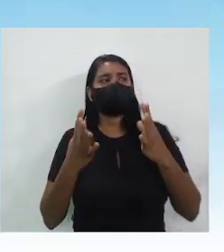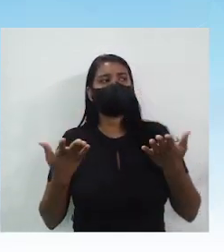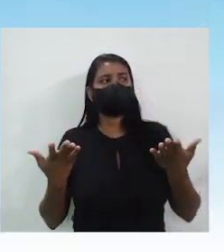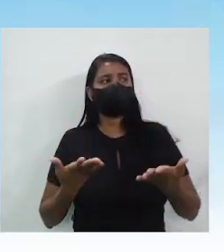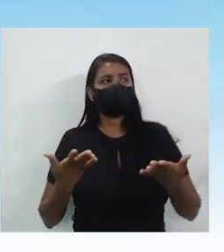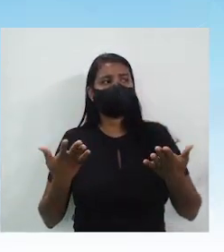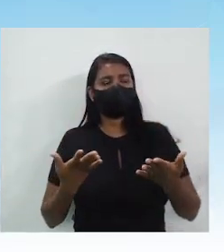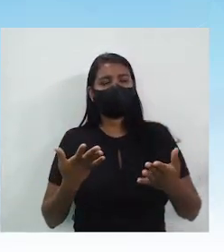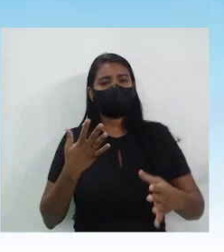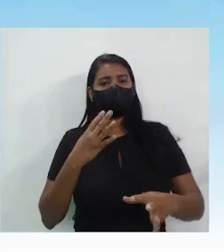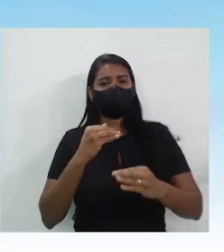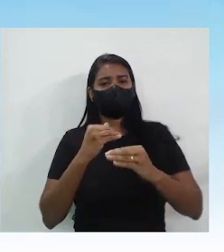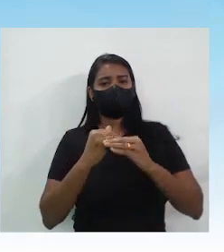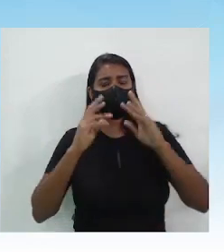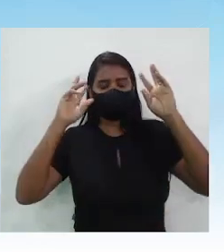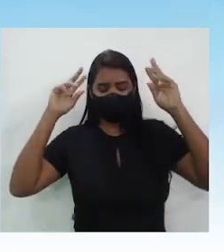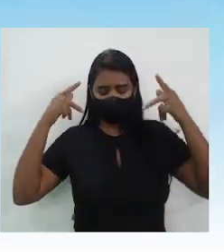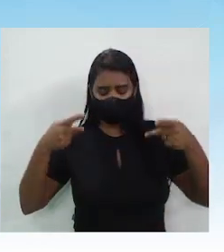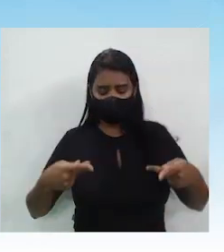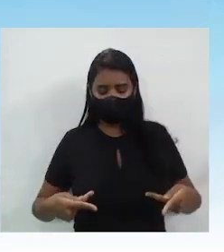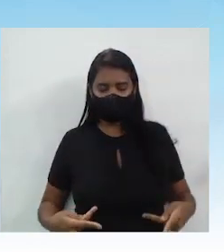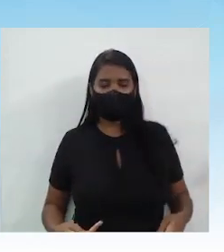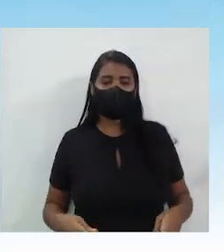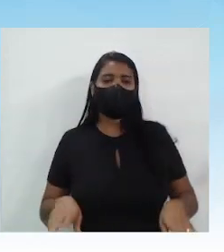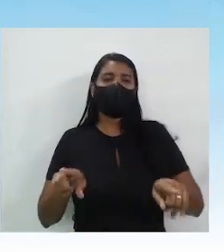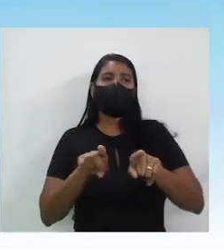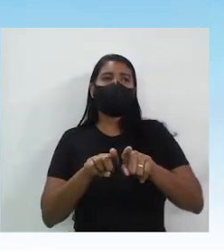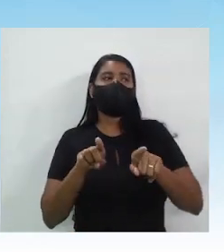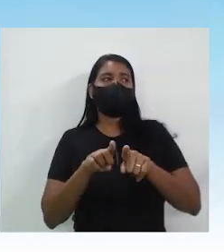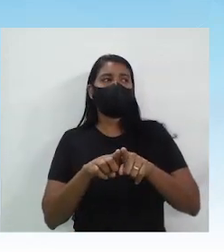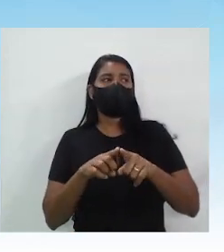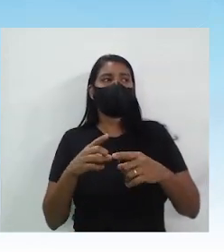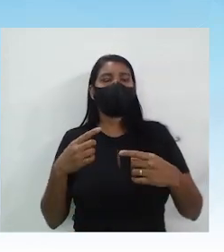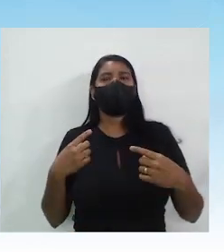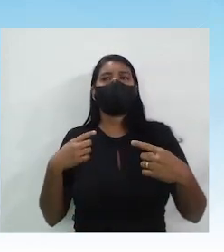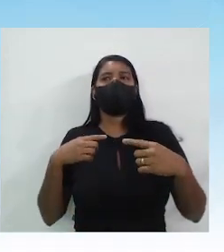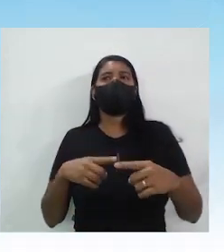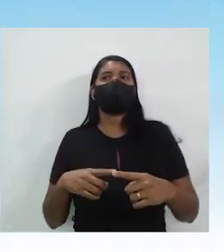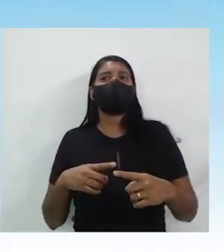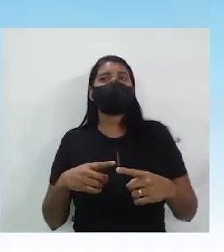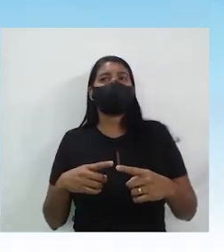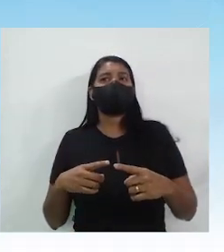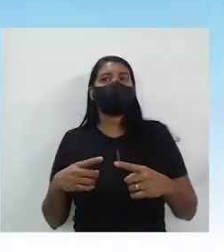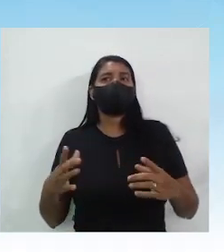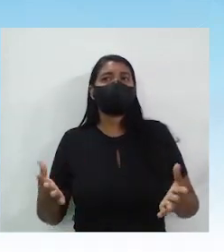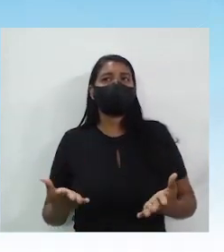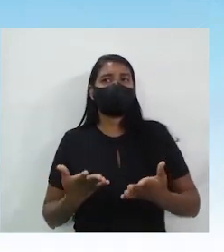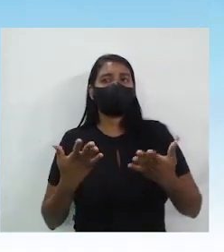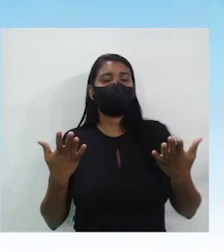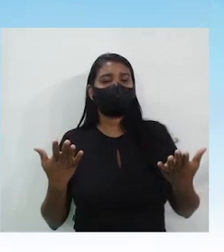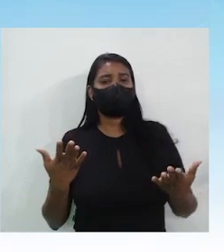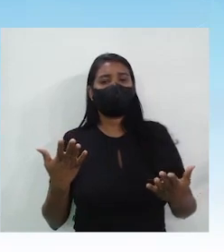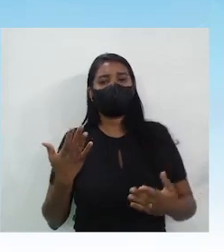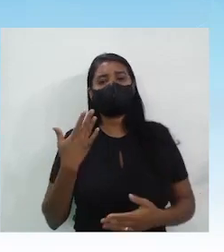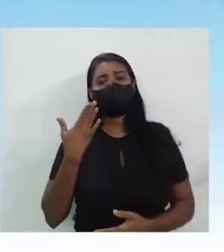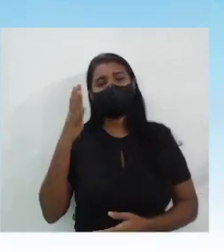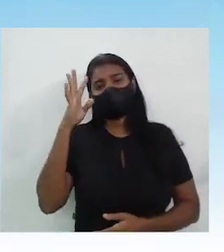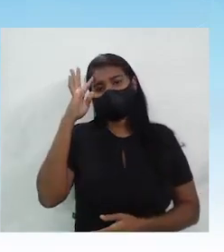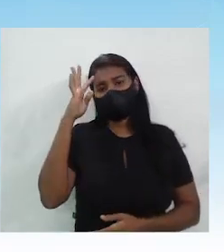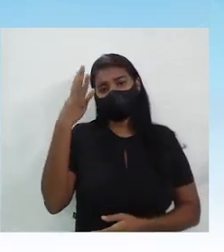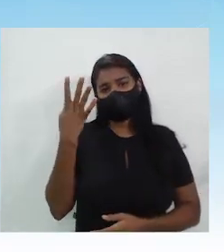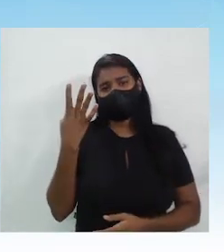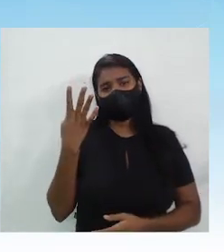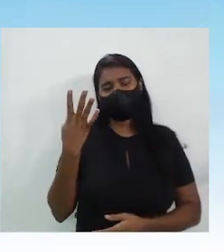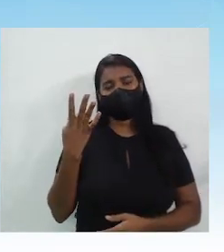no entanto, o componente humano ele tem um certo impacto. Diante de um evento que é imprevisto,